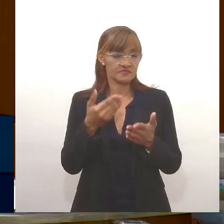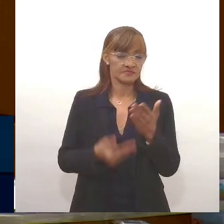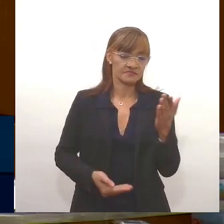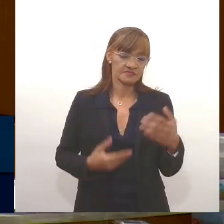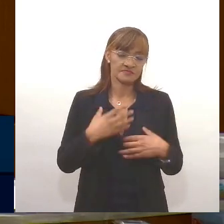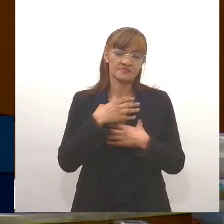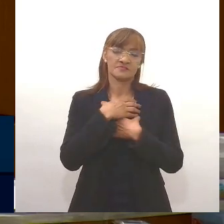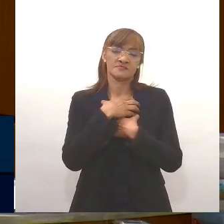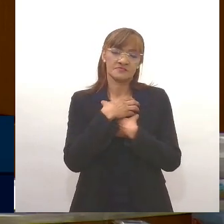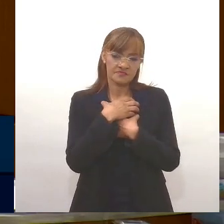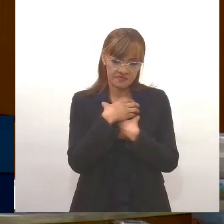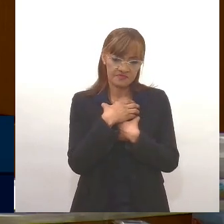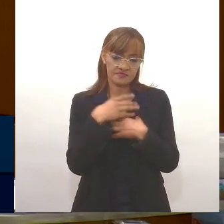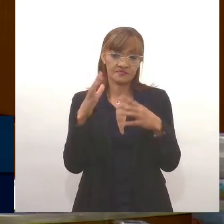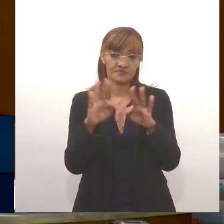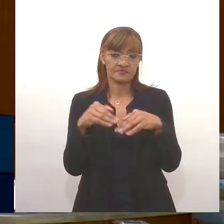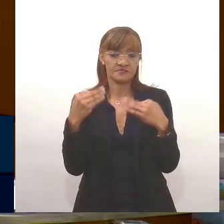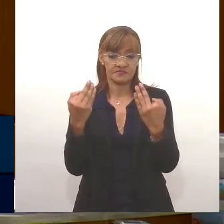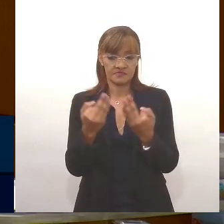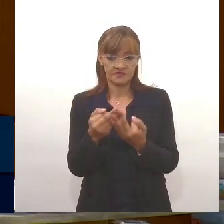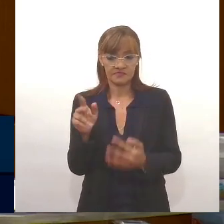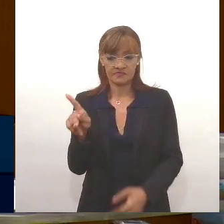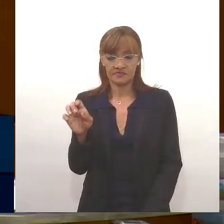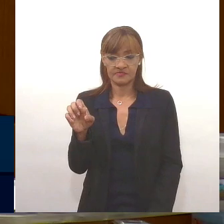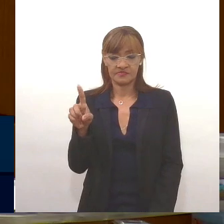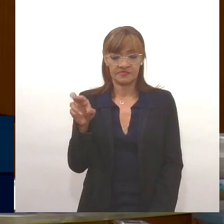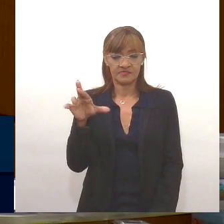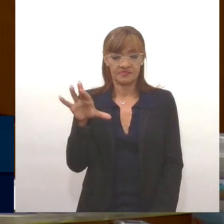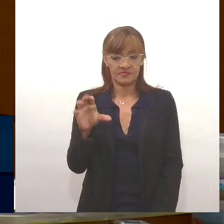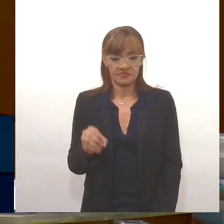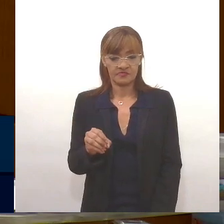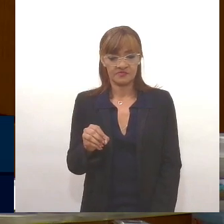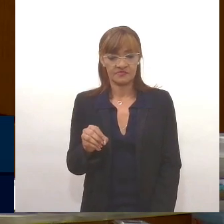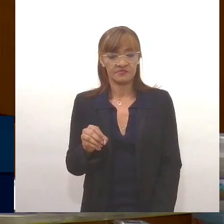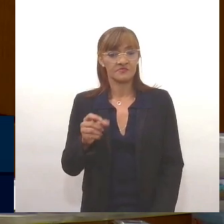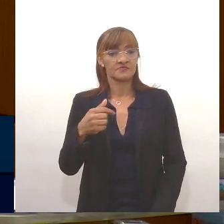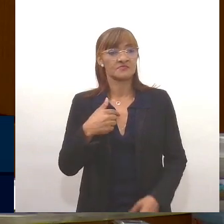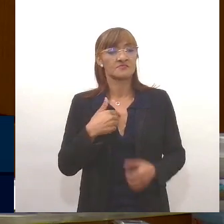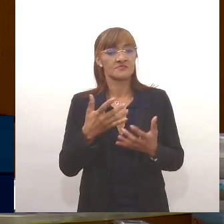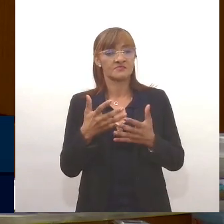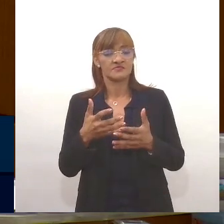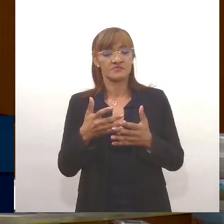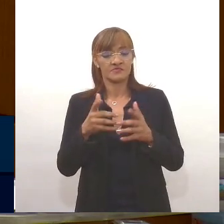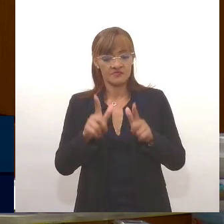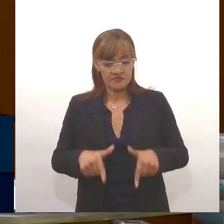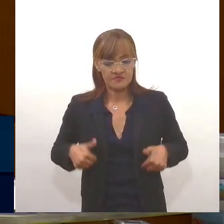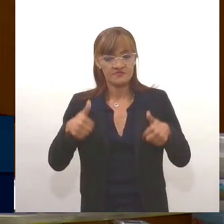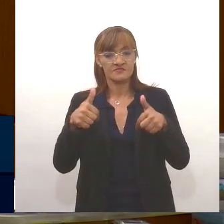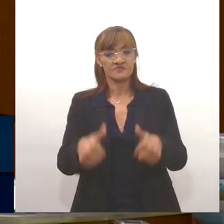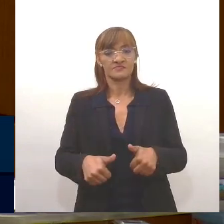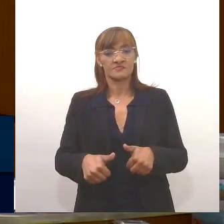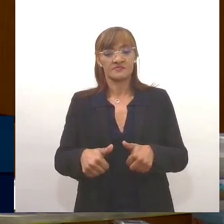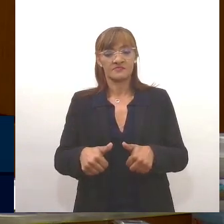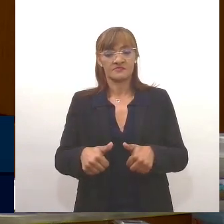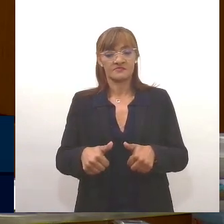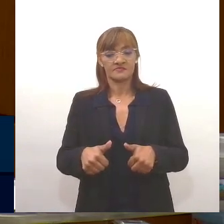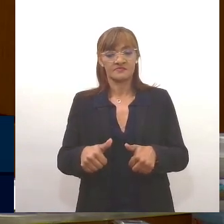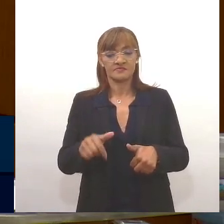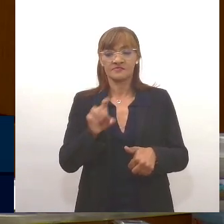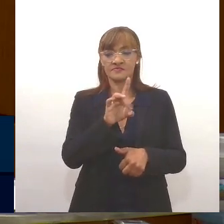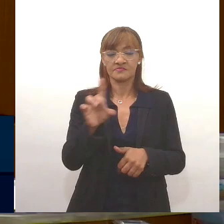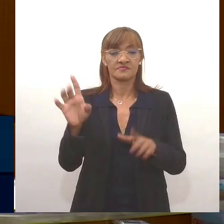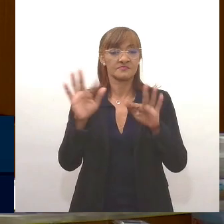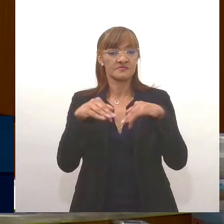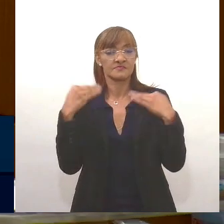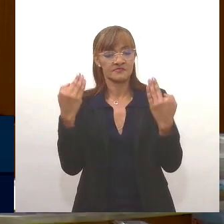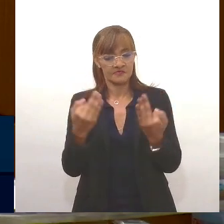família de Pedro e o meu empenho em transformar a luta dessa família e também para que